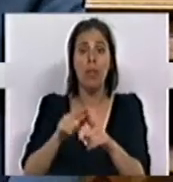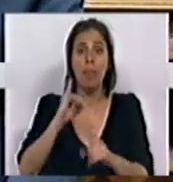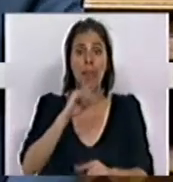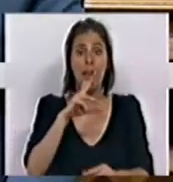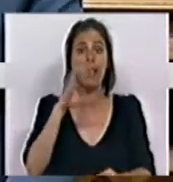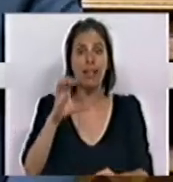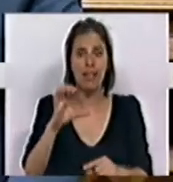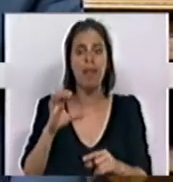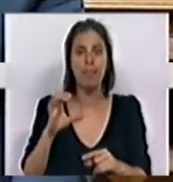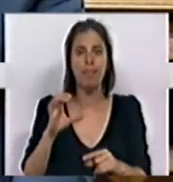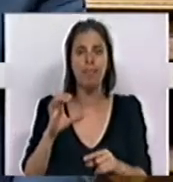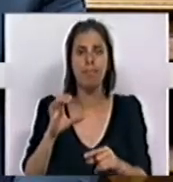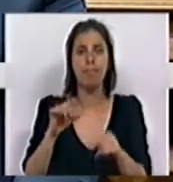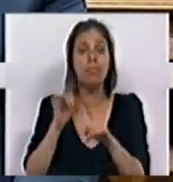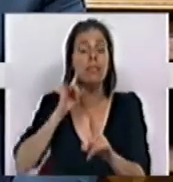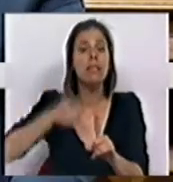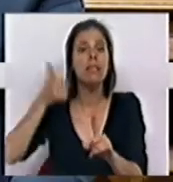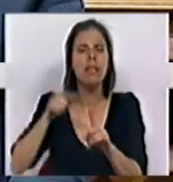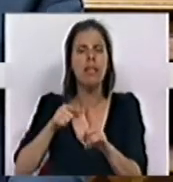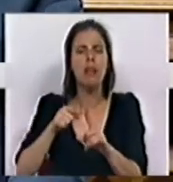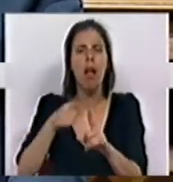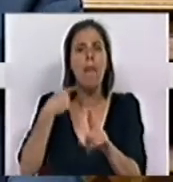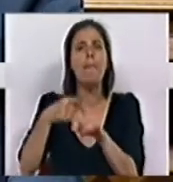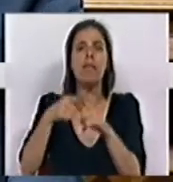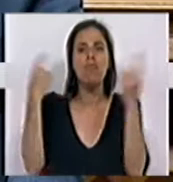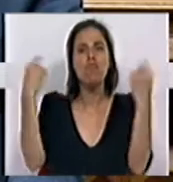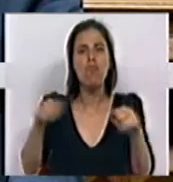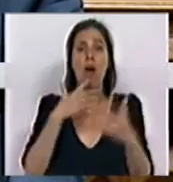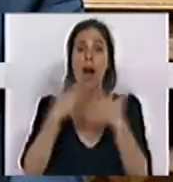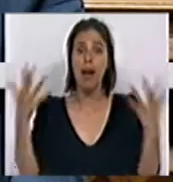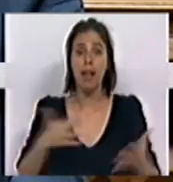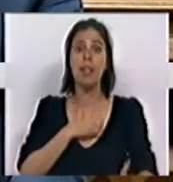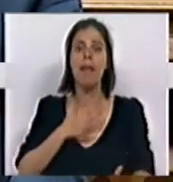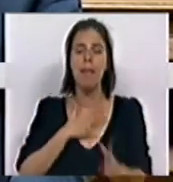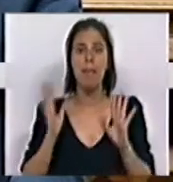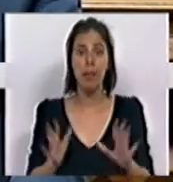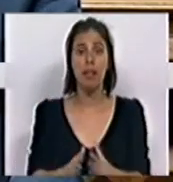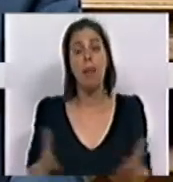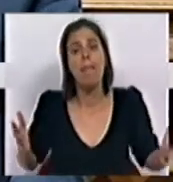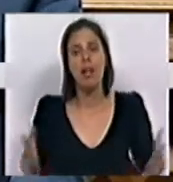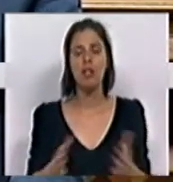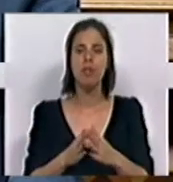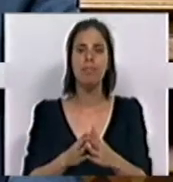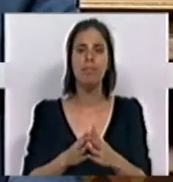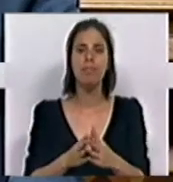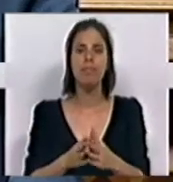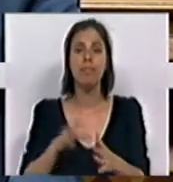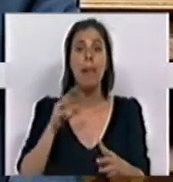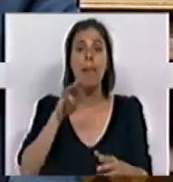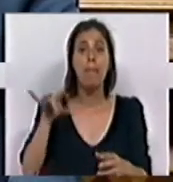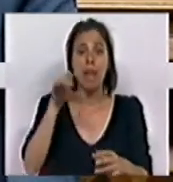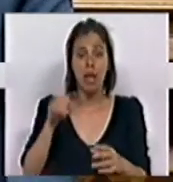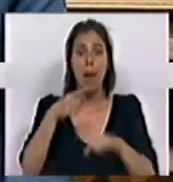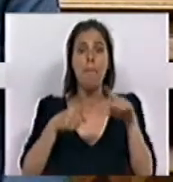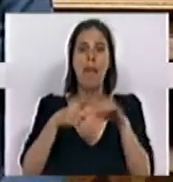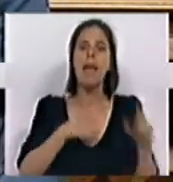termos de IRC, que essencialmente beneficia as grandes empresas. Mas para as